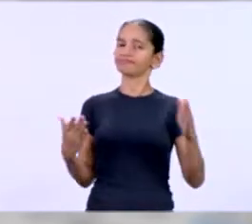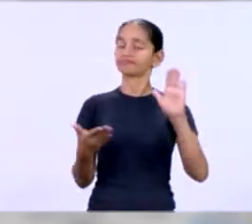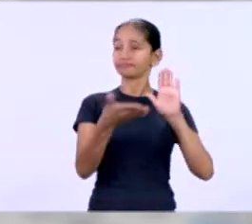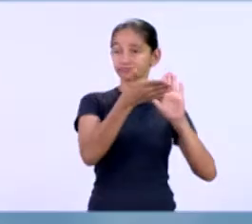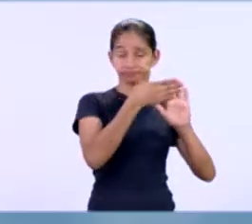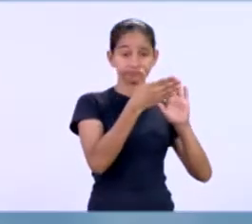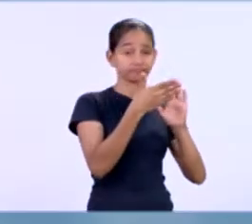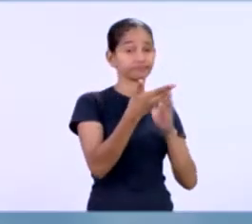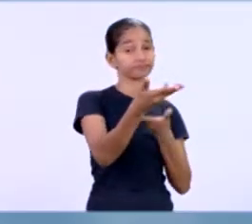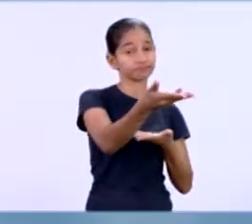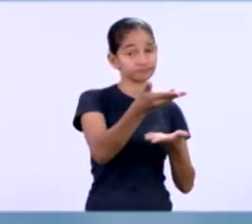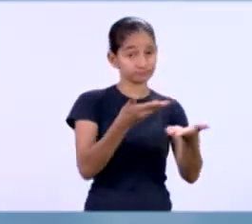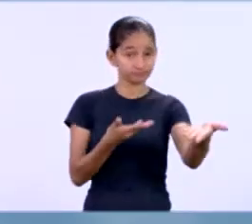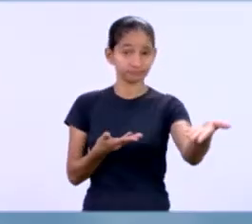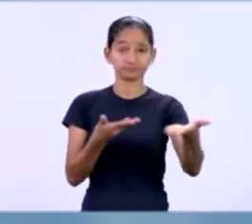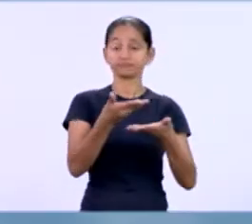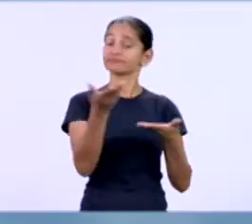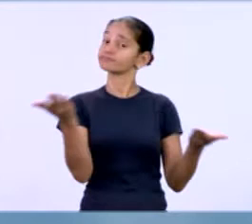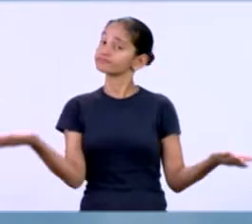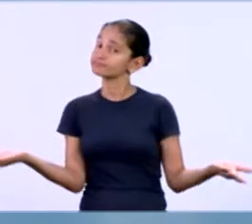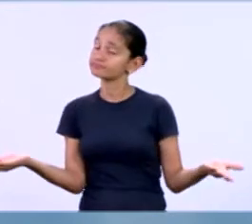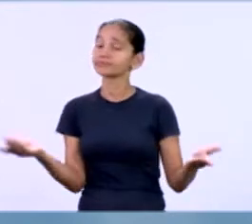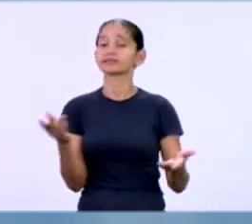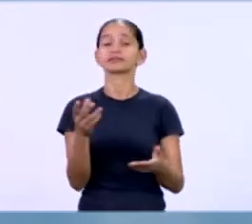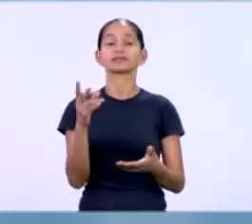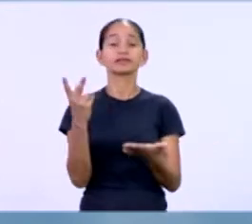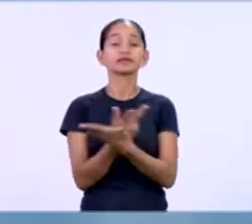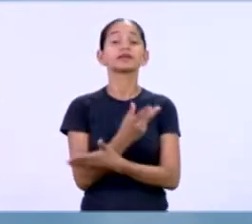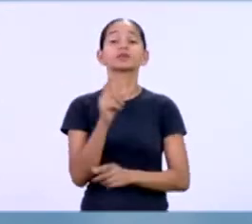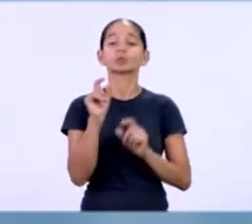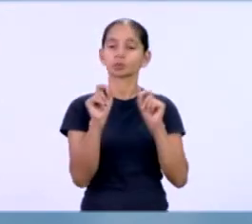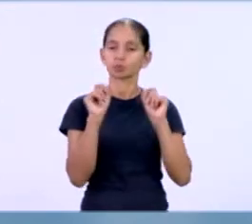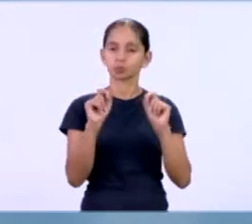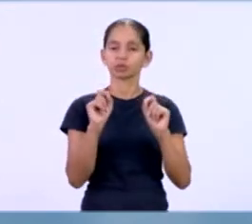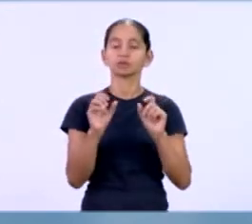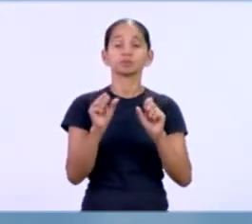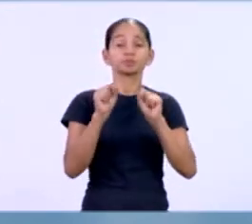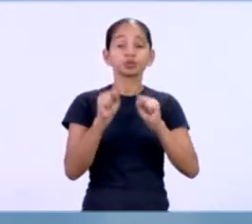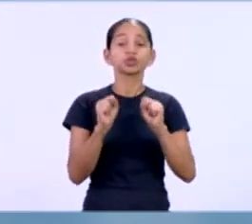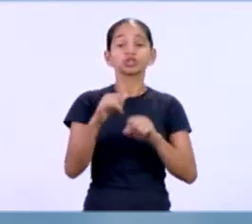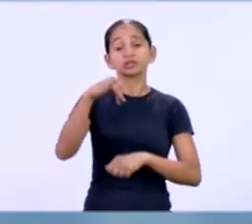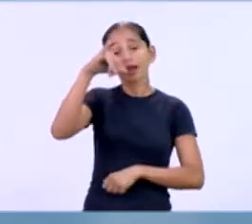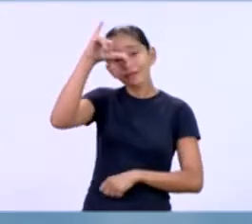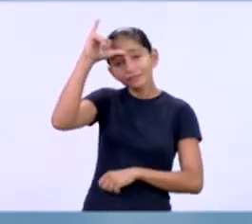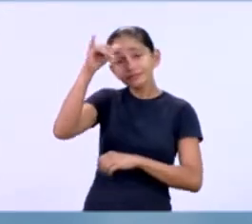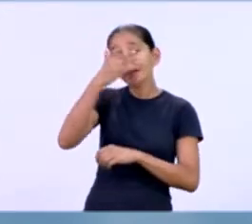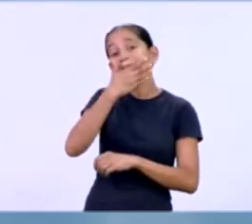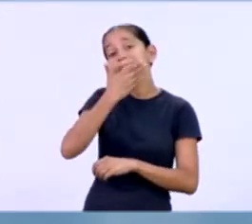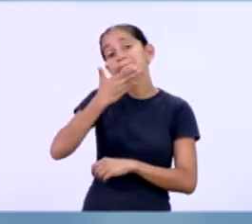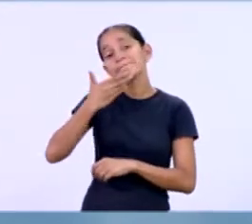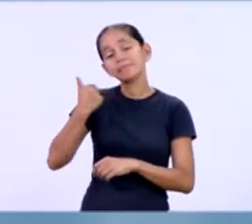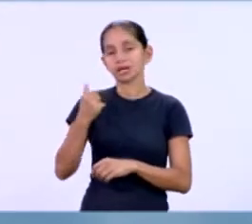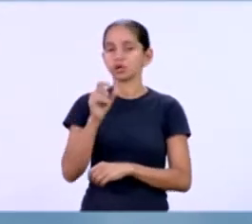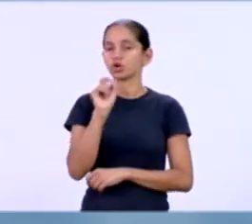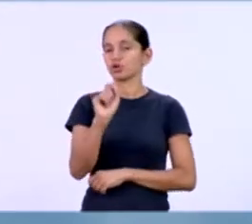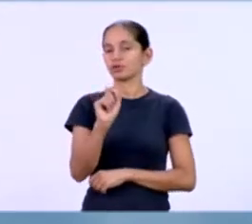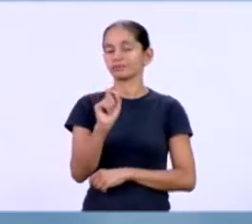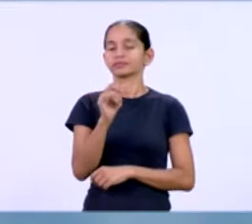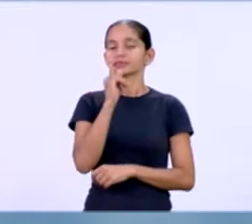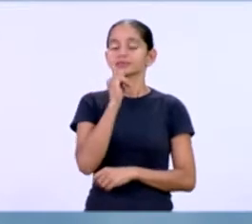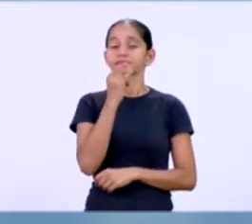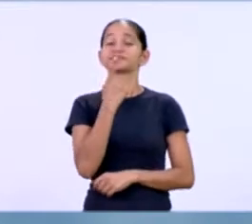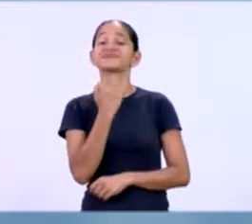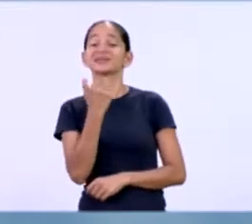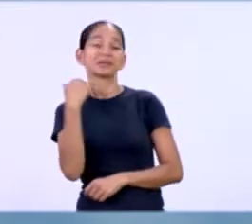outrem. Bom, o que acontece é que a maioria das pessoas poderia evitar as dívidas. O primeiro passo para sair do